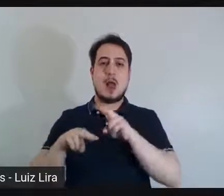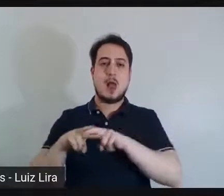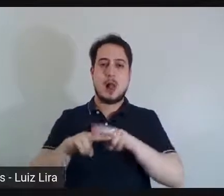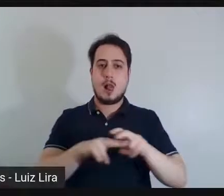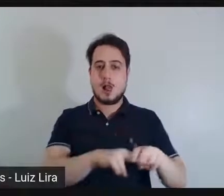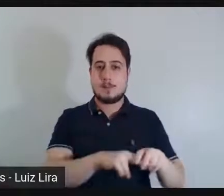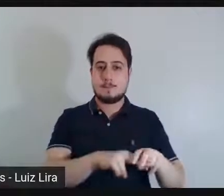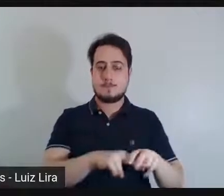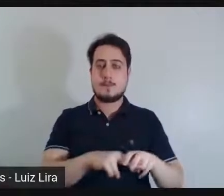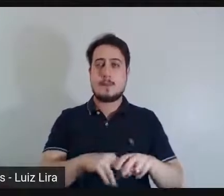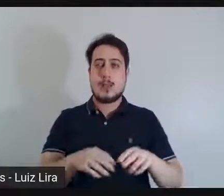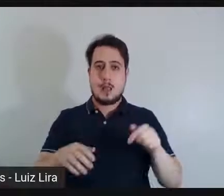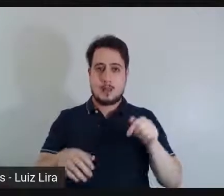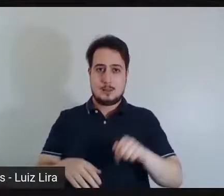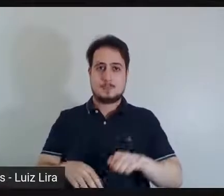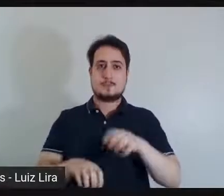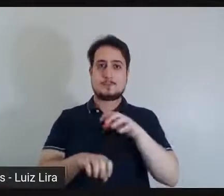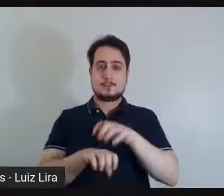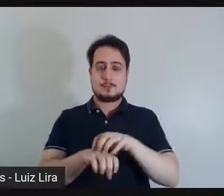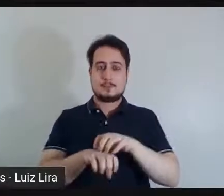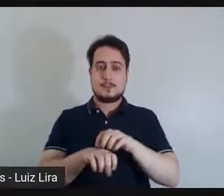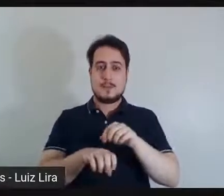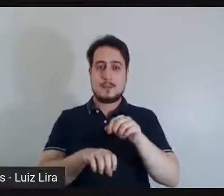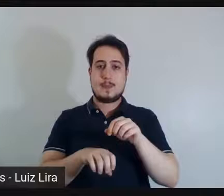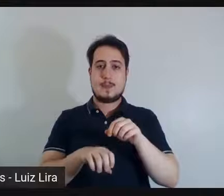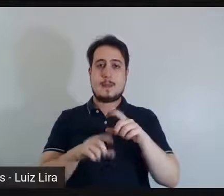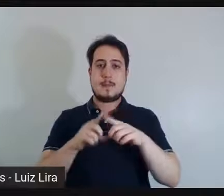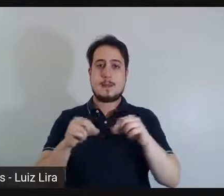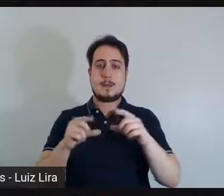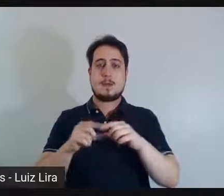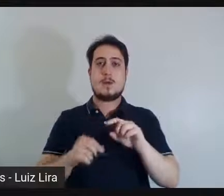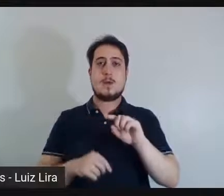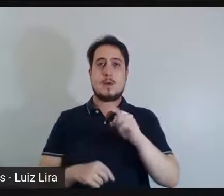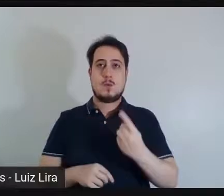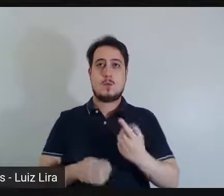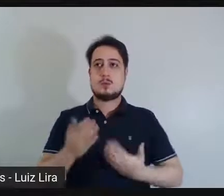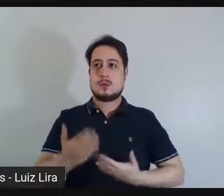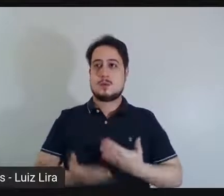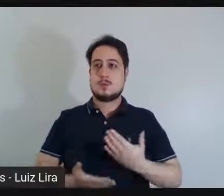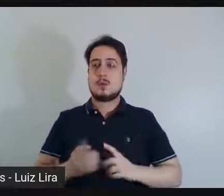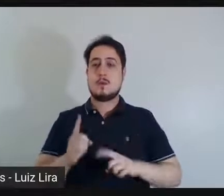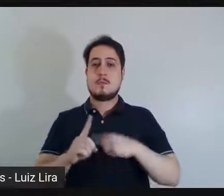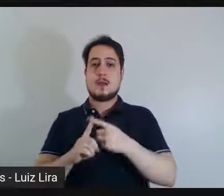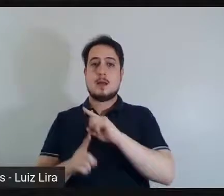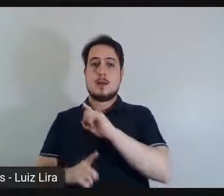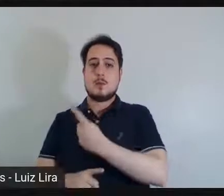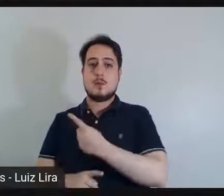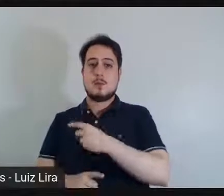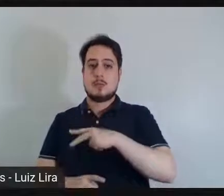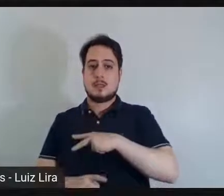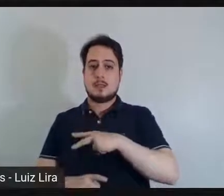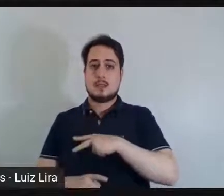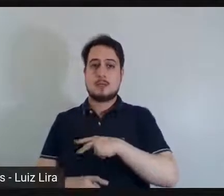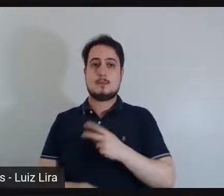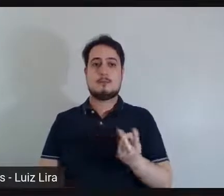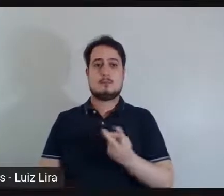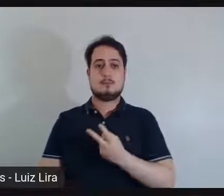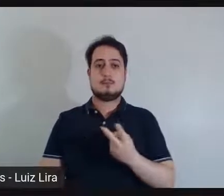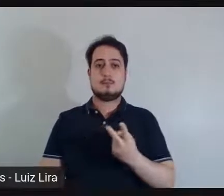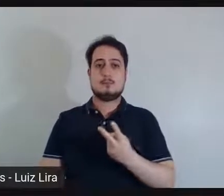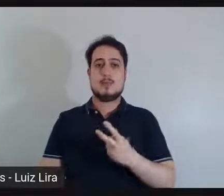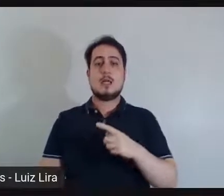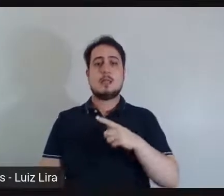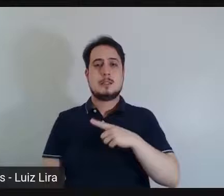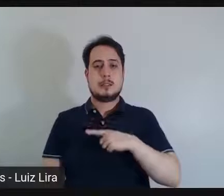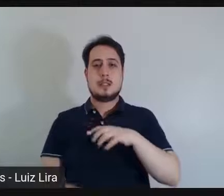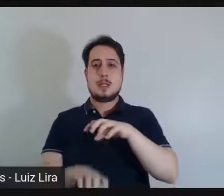Brasília, Daniel, que você tem um para um servidor e um terceirizado. Um servidor e um terceirizado. Nossa. Tem órgão